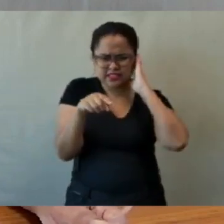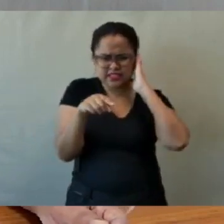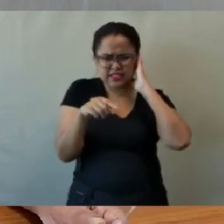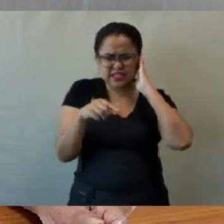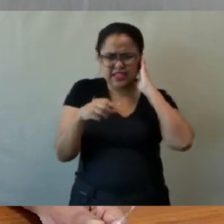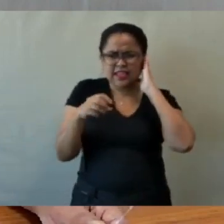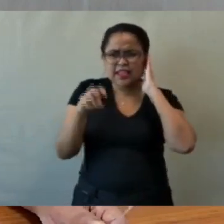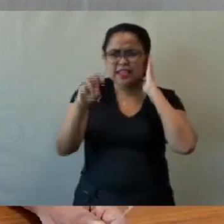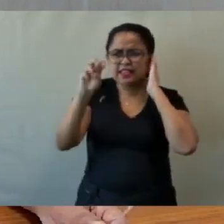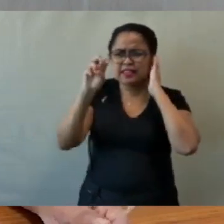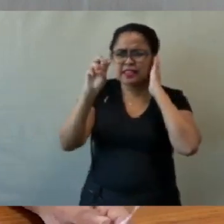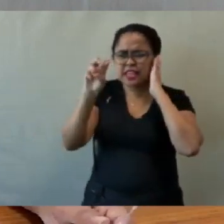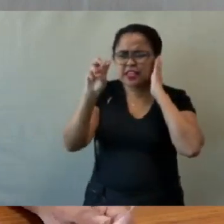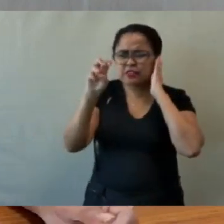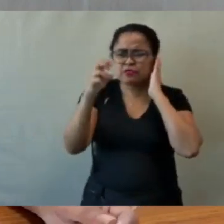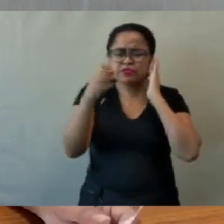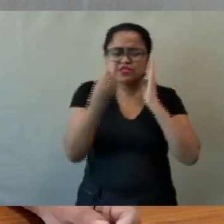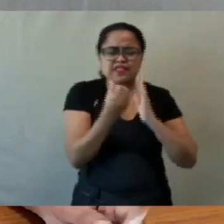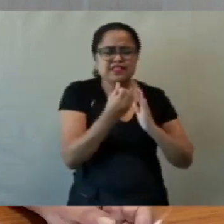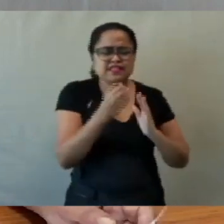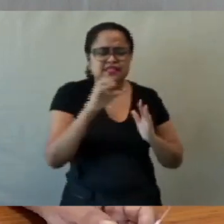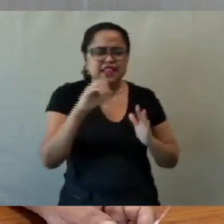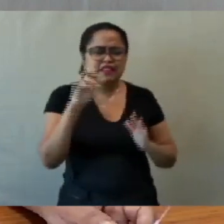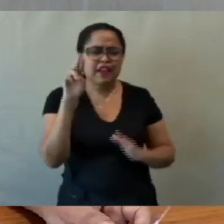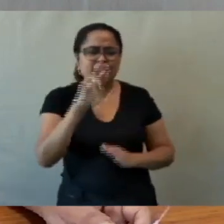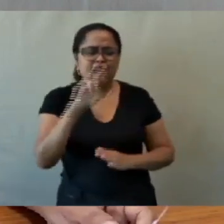R$560 de desconto. Aí